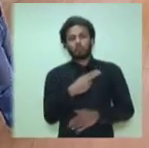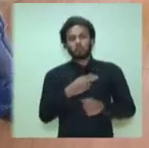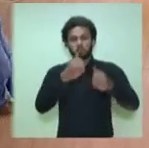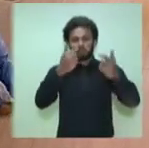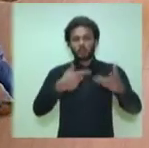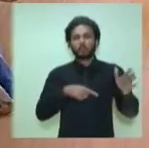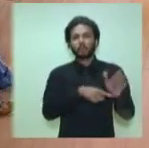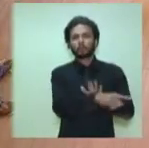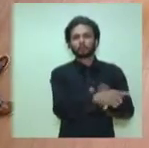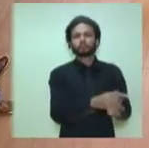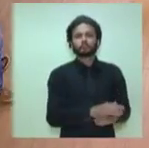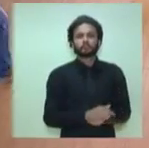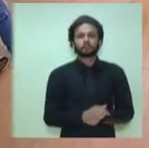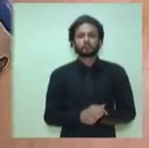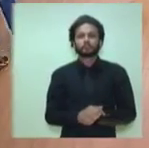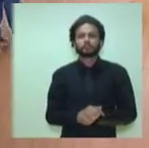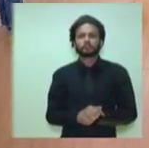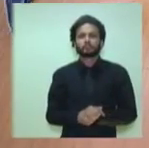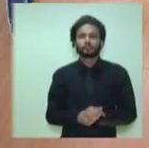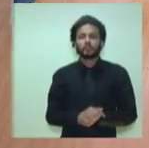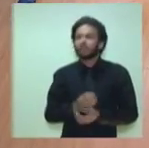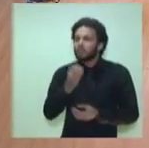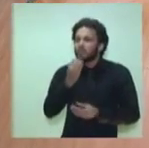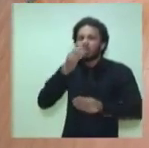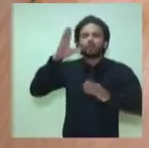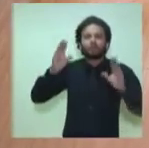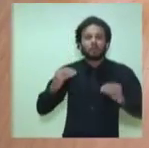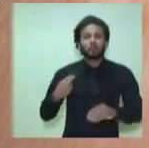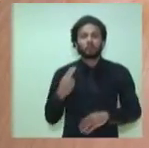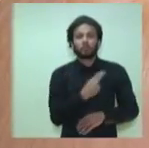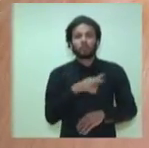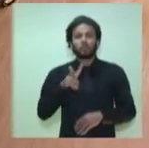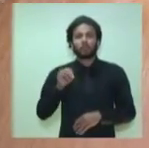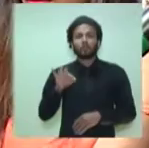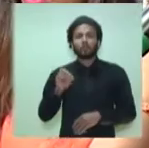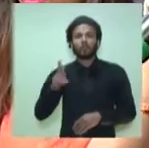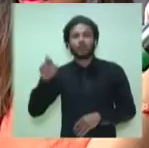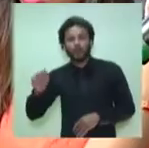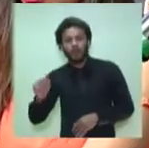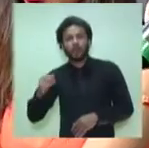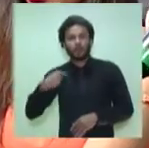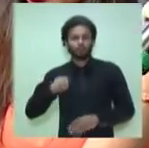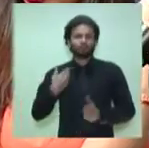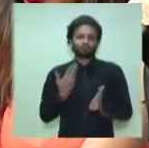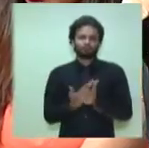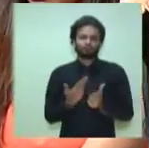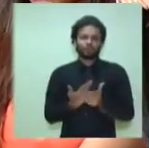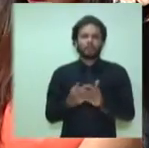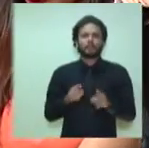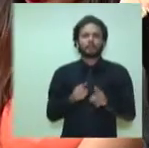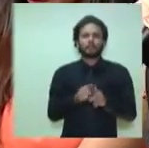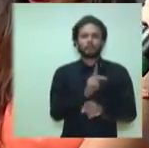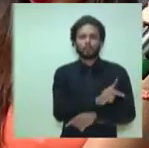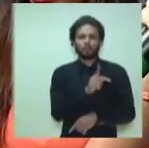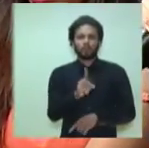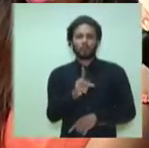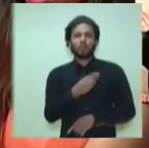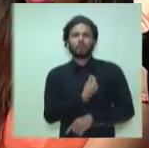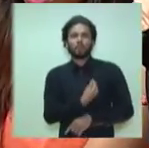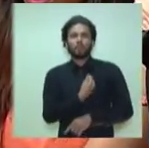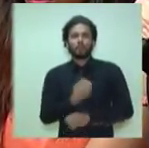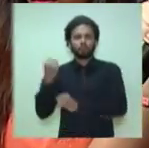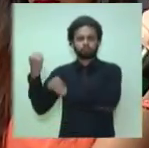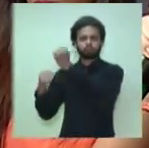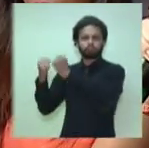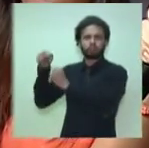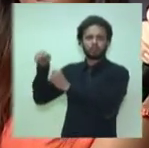e faça a sua pergunta. Uma eleitora. Boa noite, meu nome é Vitória Mustafa. Sou estudante e professora e moro no distrito.